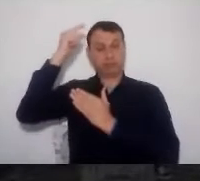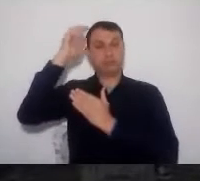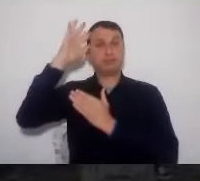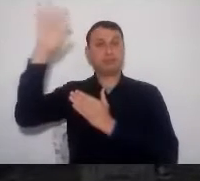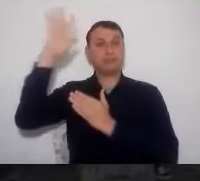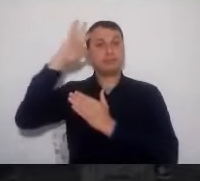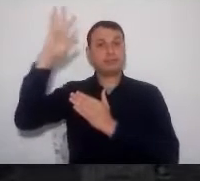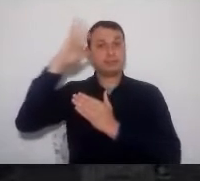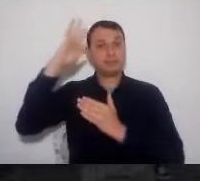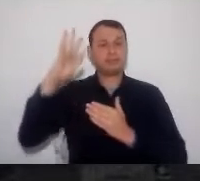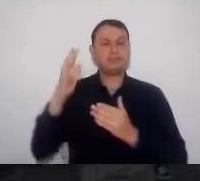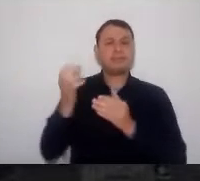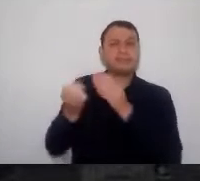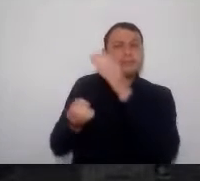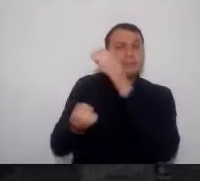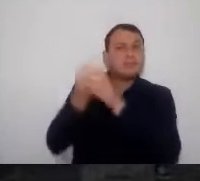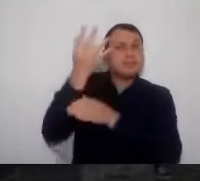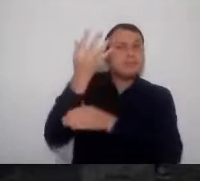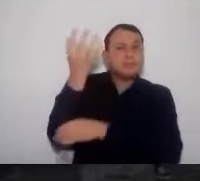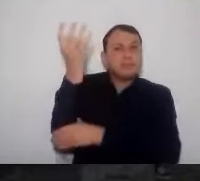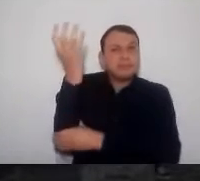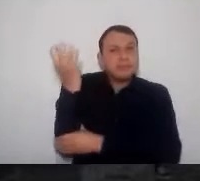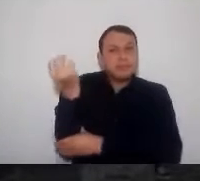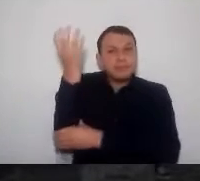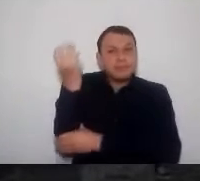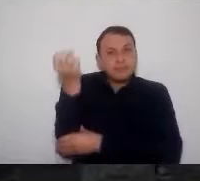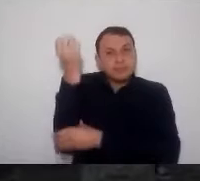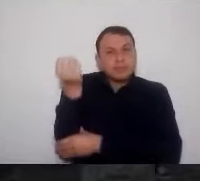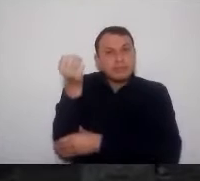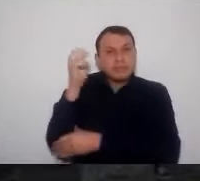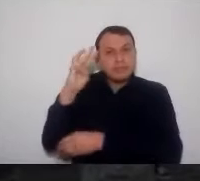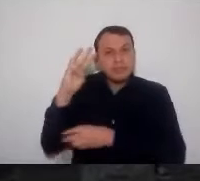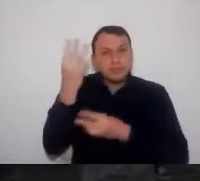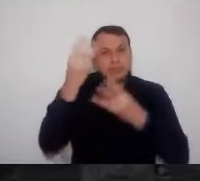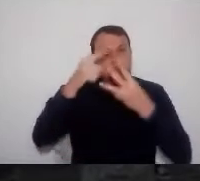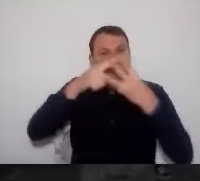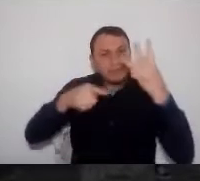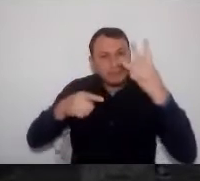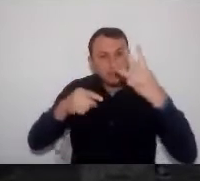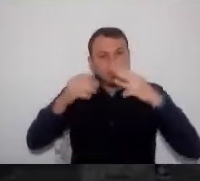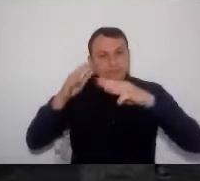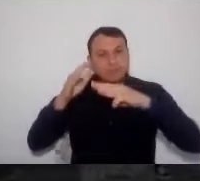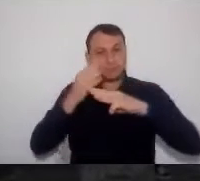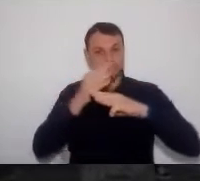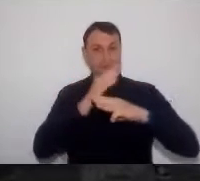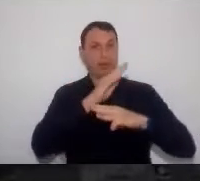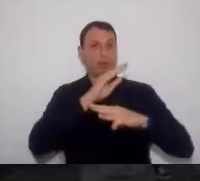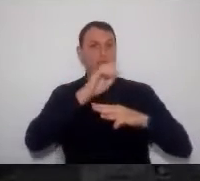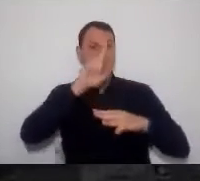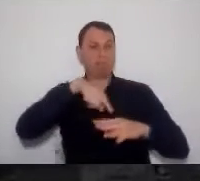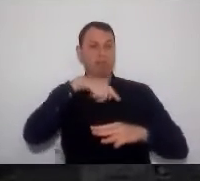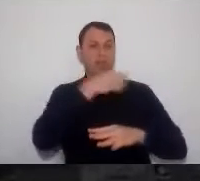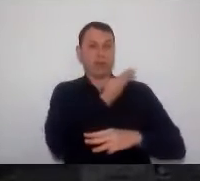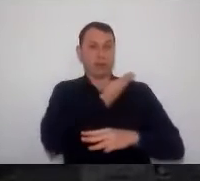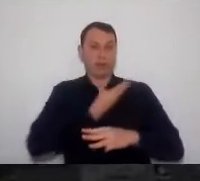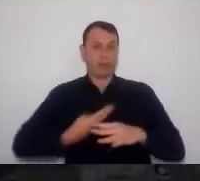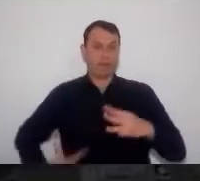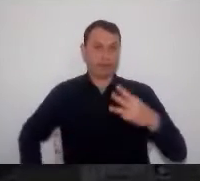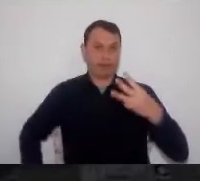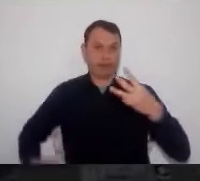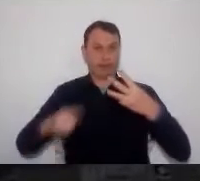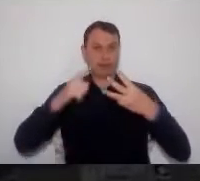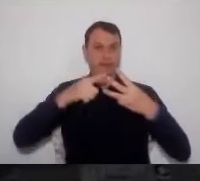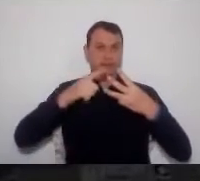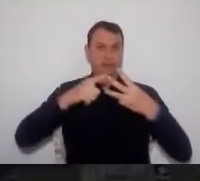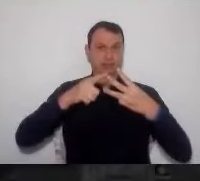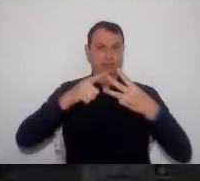a aposentadoria tripartite, com a participação do Estado, do empregador e do trabalhador.